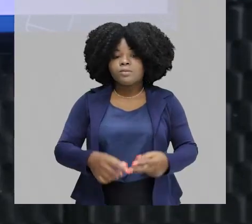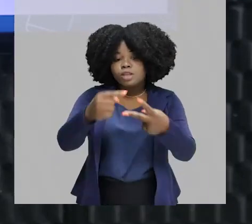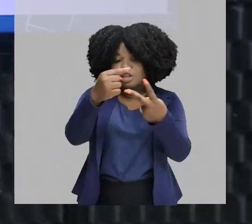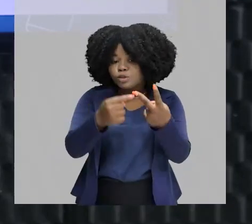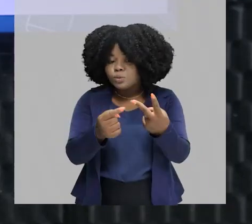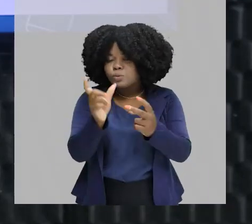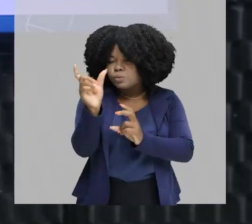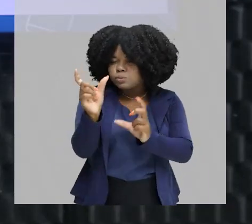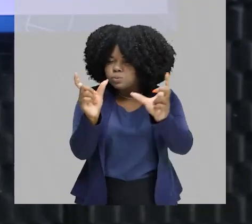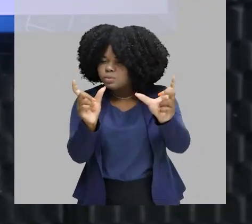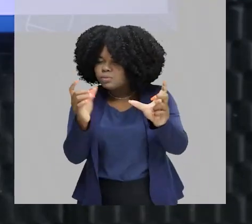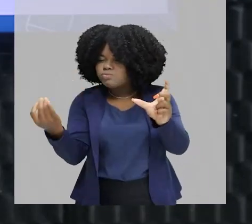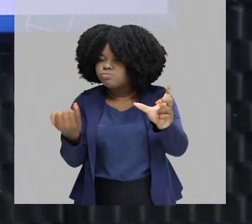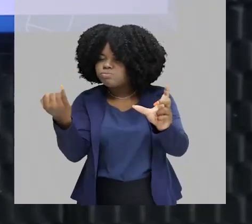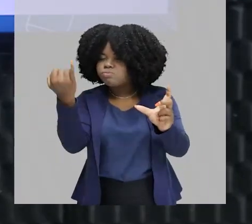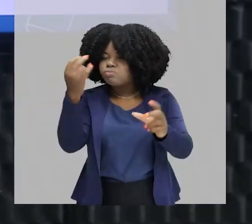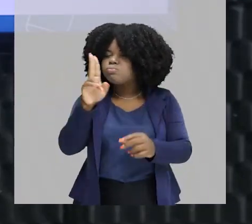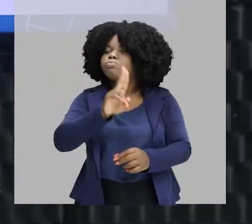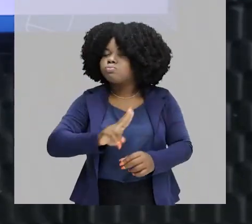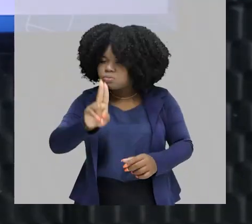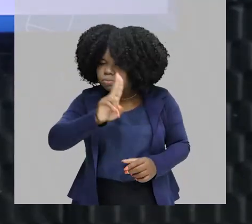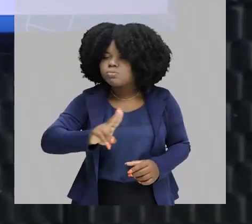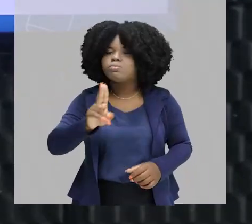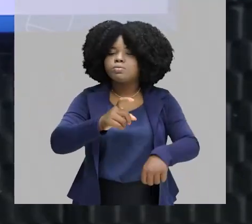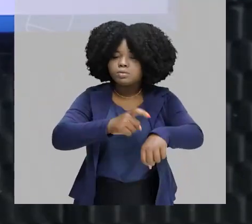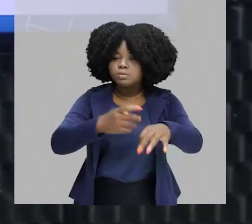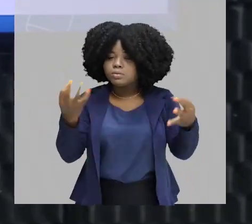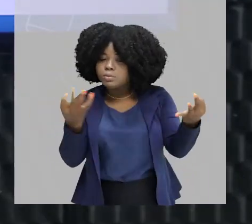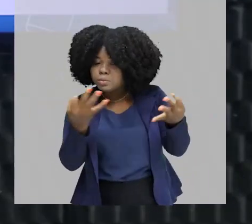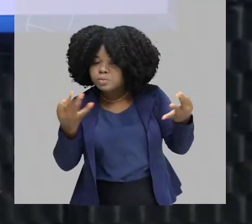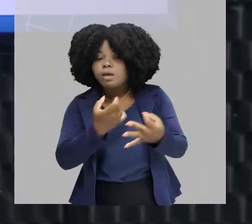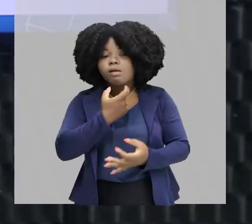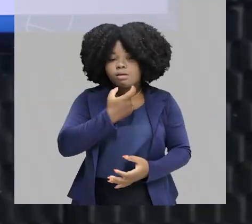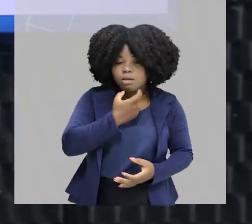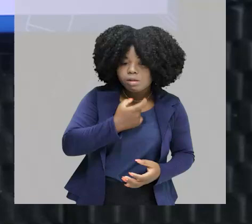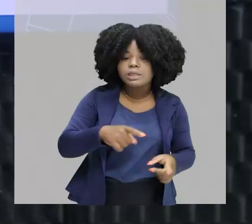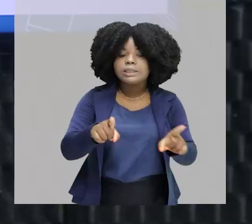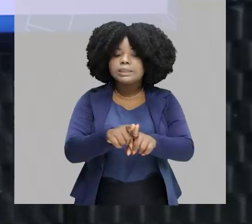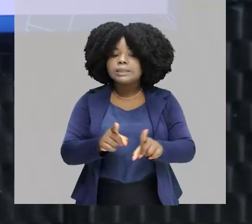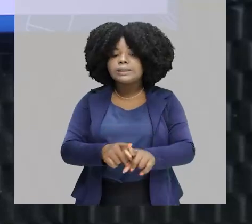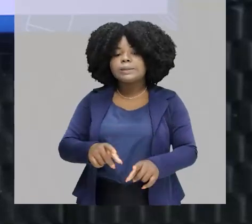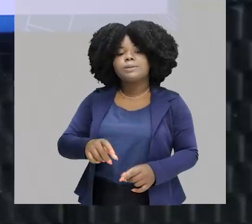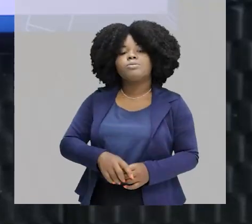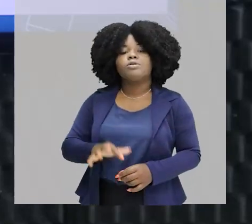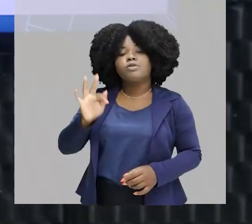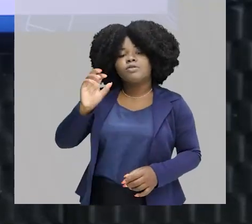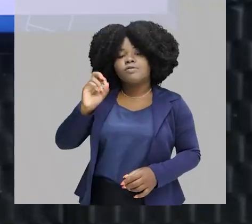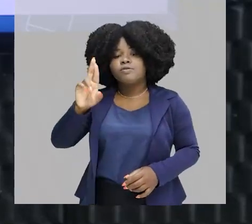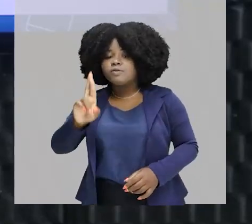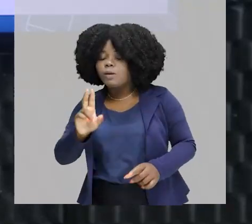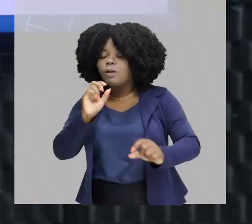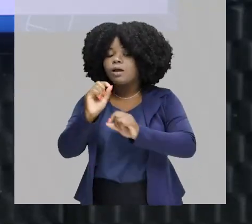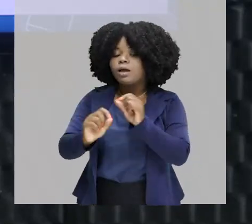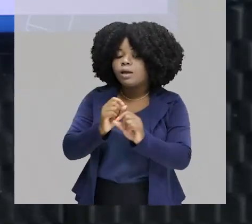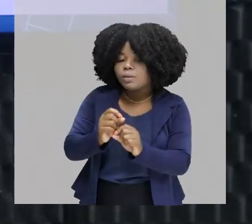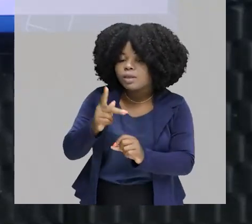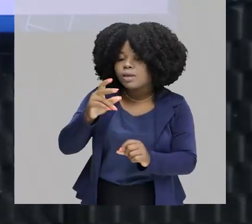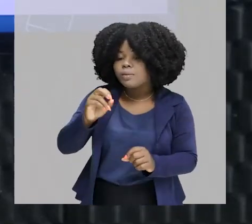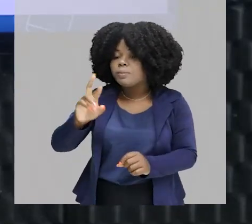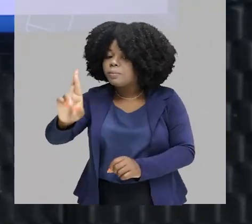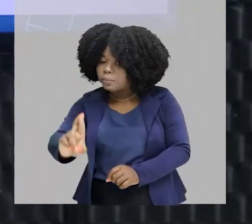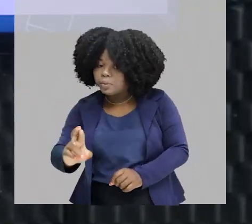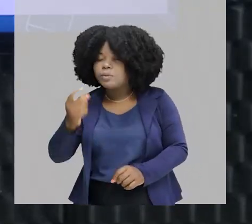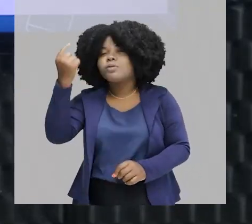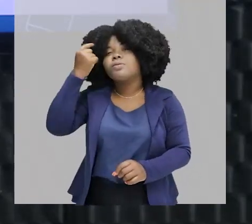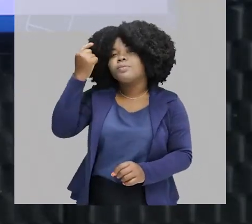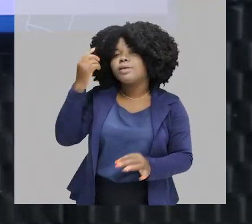palavras muito importantes utilizadas nos tempos perfeitos em inglês. For significa por, quando nós pensamos